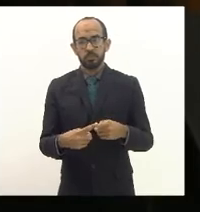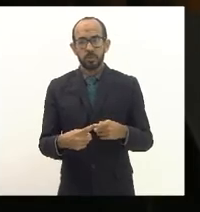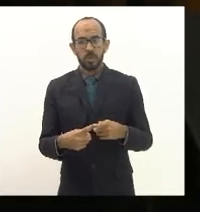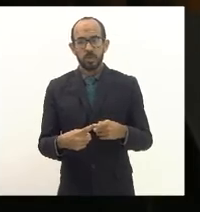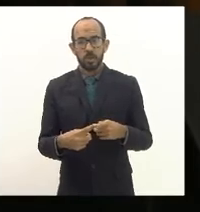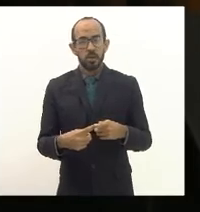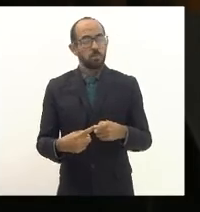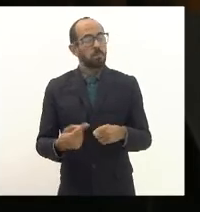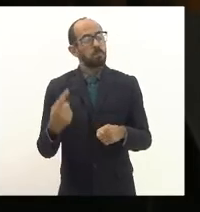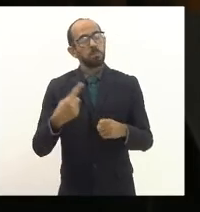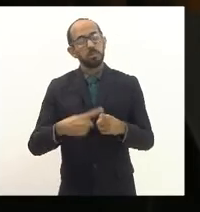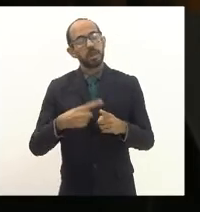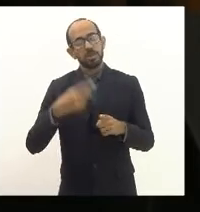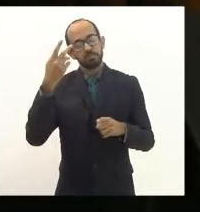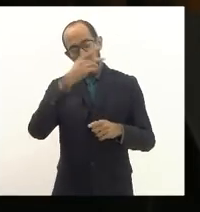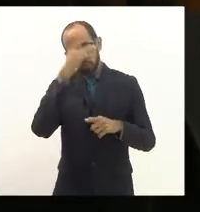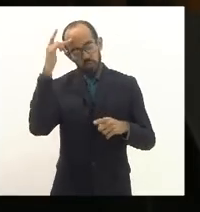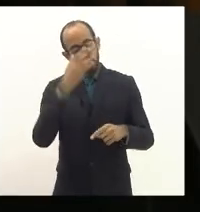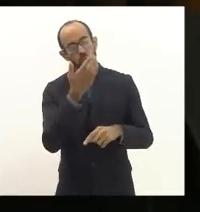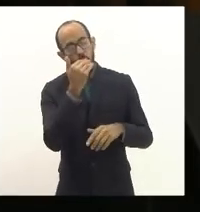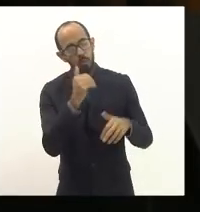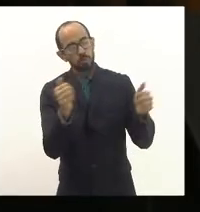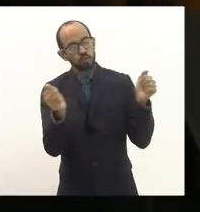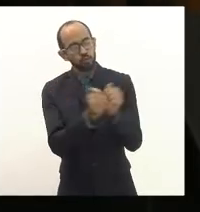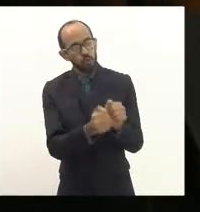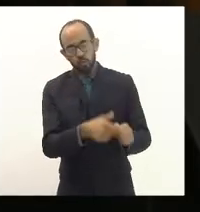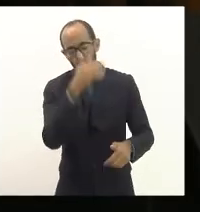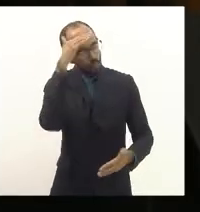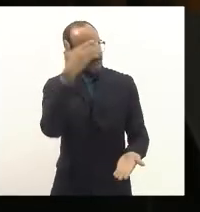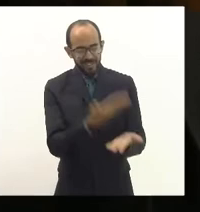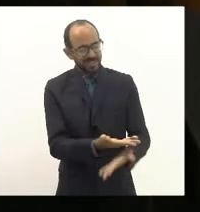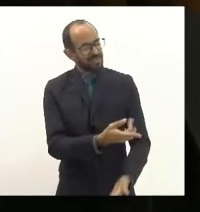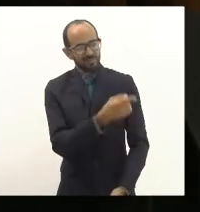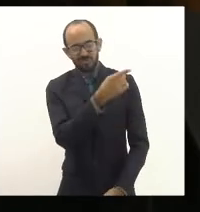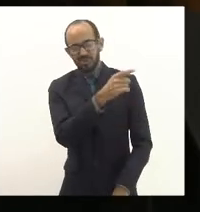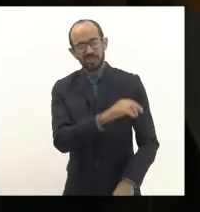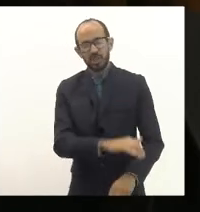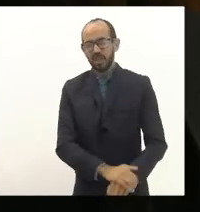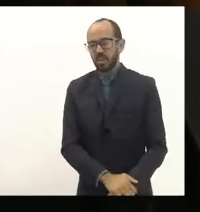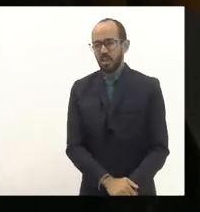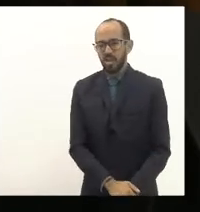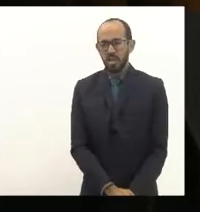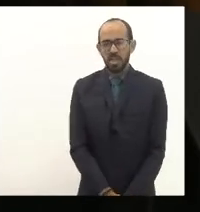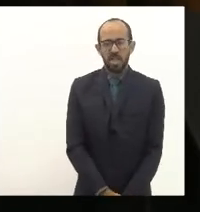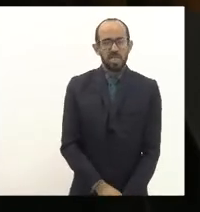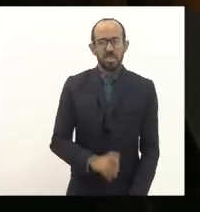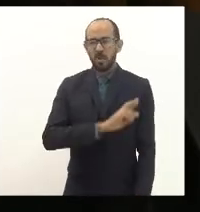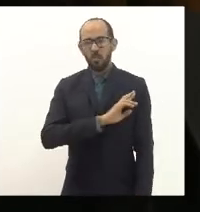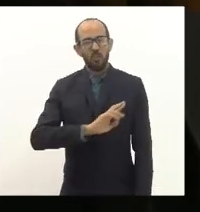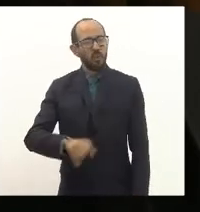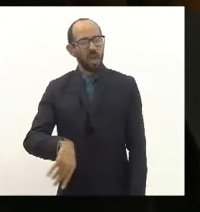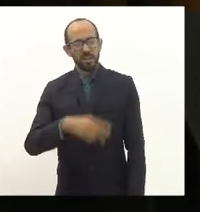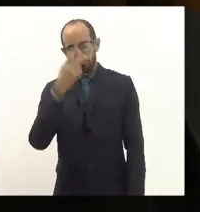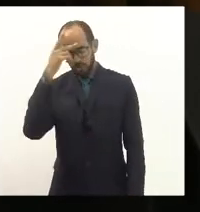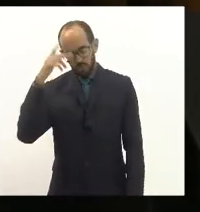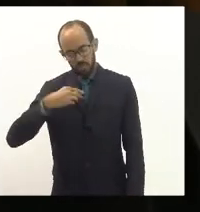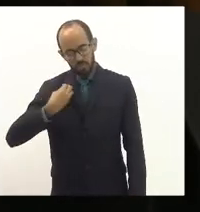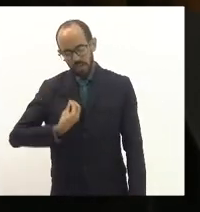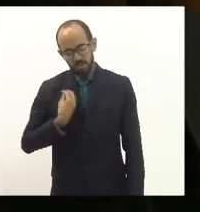a mesa com o senhor acreditam no senhor. Nem aqueles que participam com o